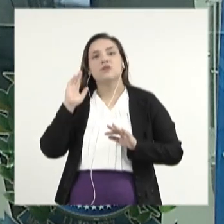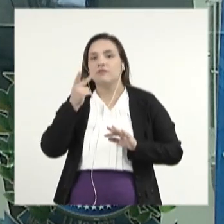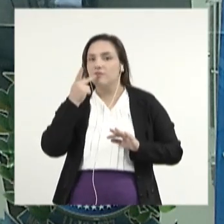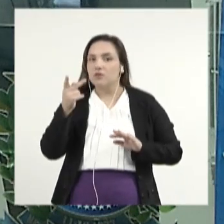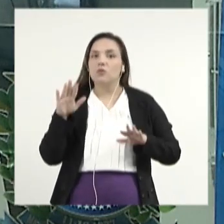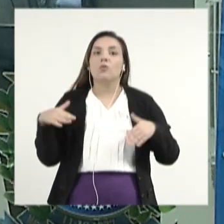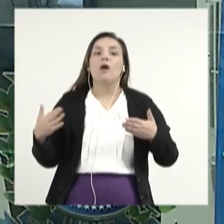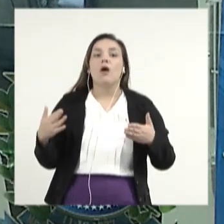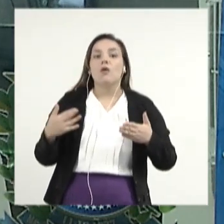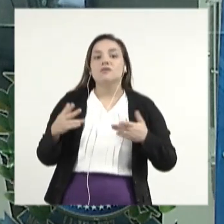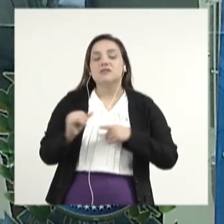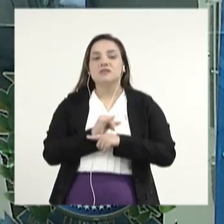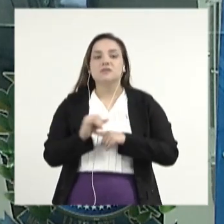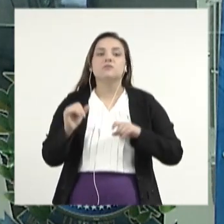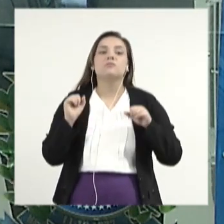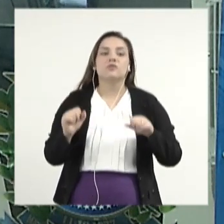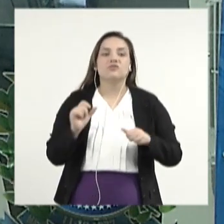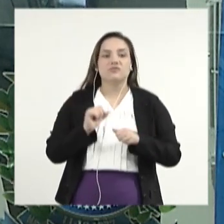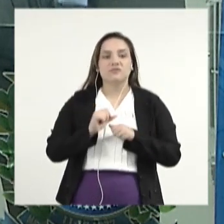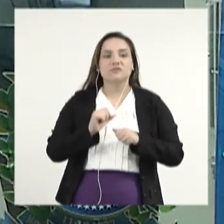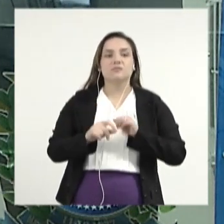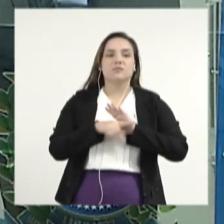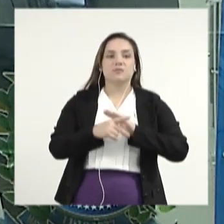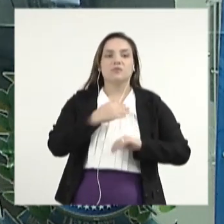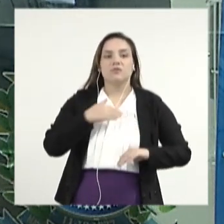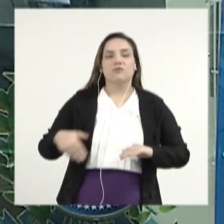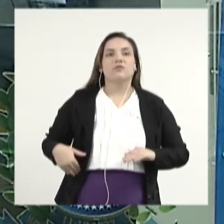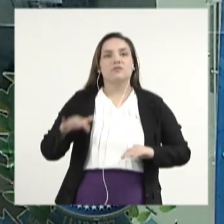as possíveis ações que devem ser tomadas pelo governo